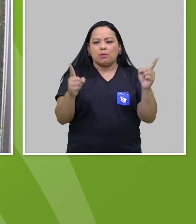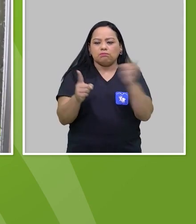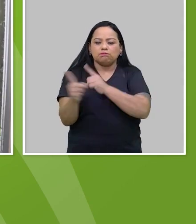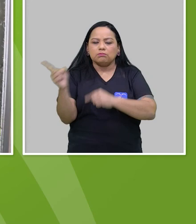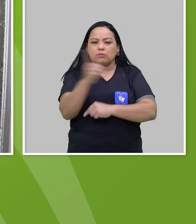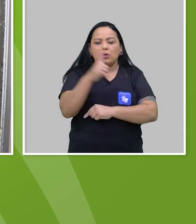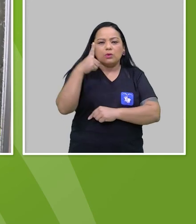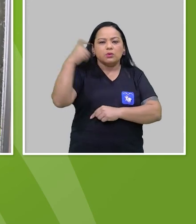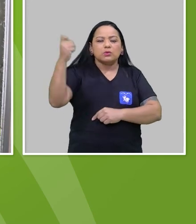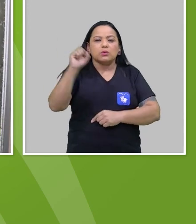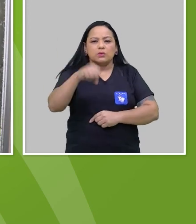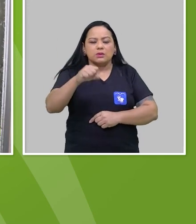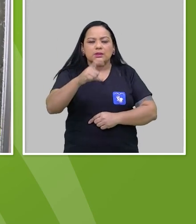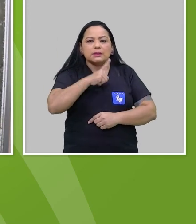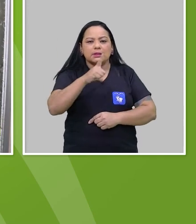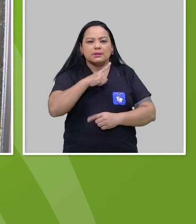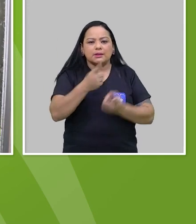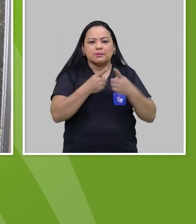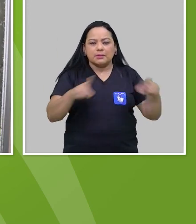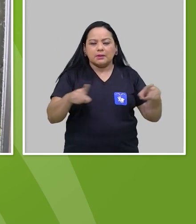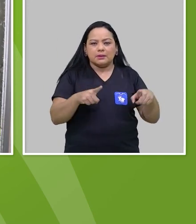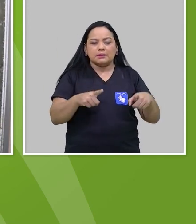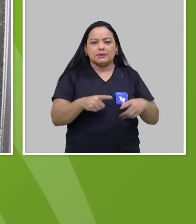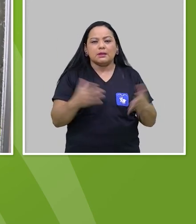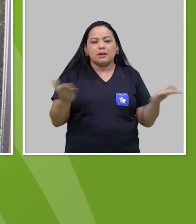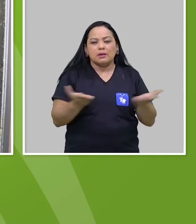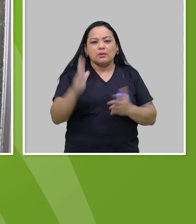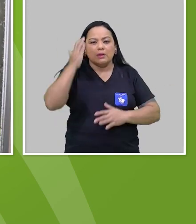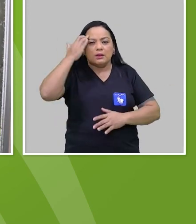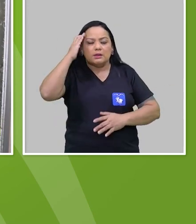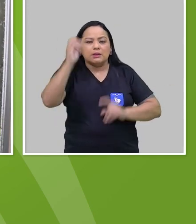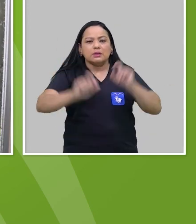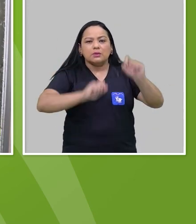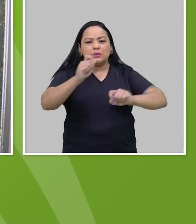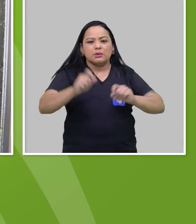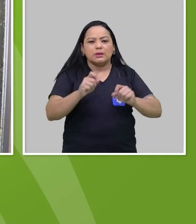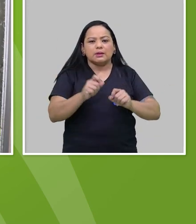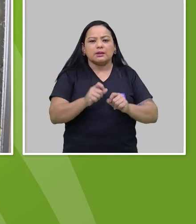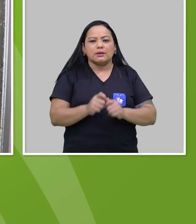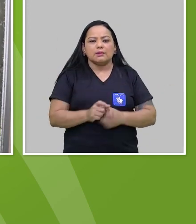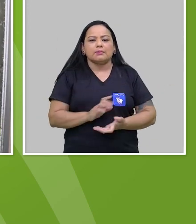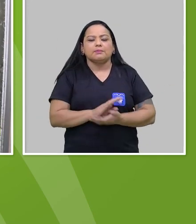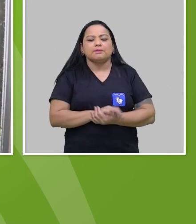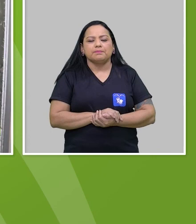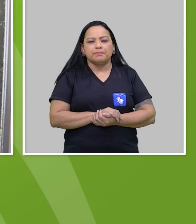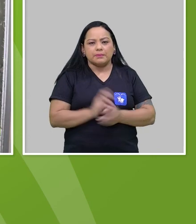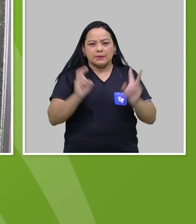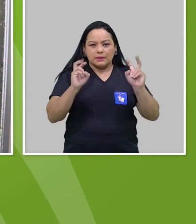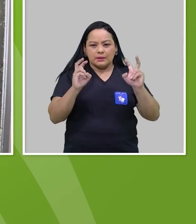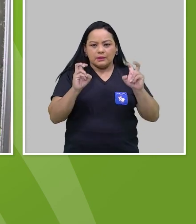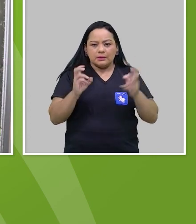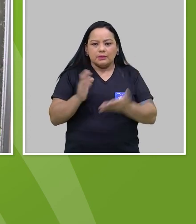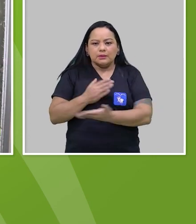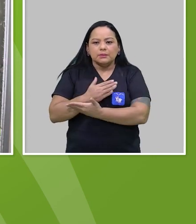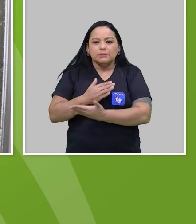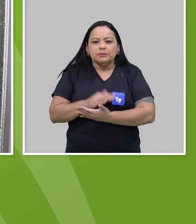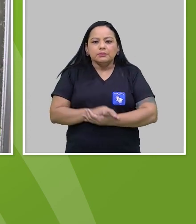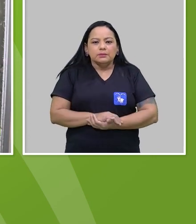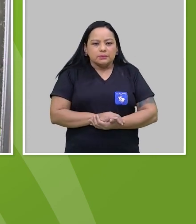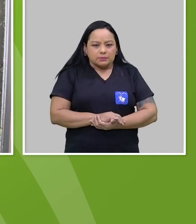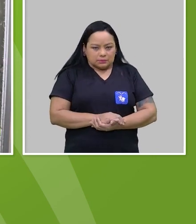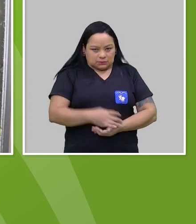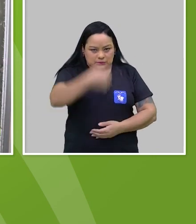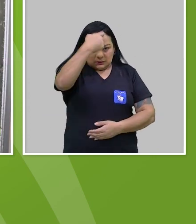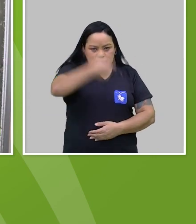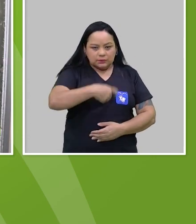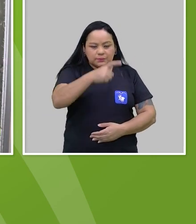Tem a ver com a reflexão do som, mas vamos entender o que é a reverberação. Olha aí, ó. Quando